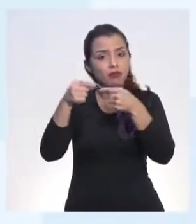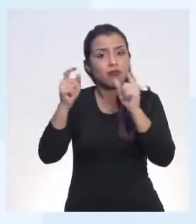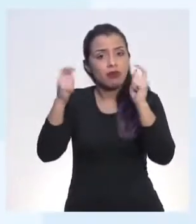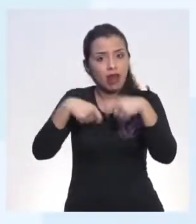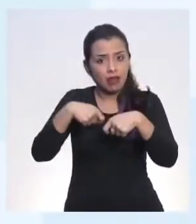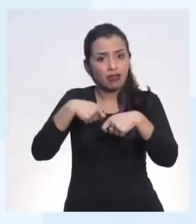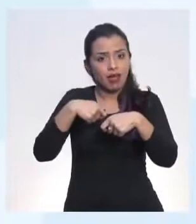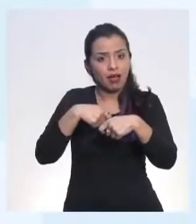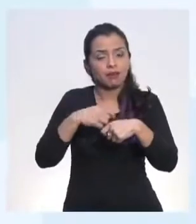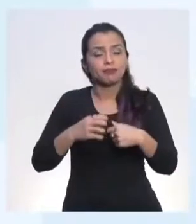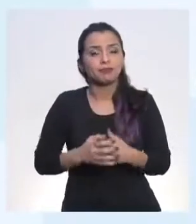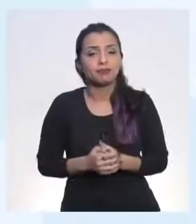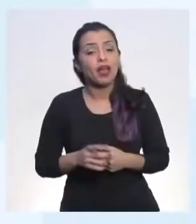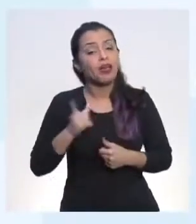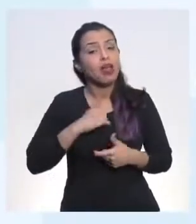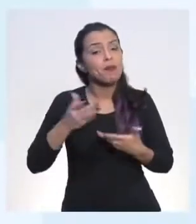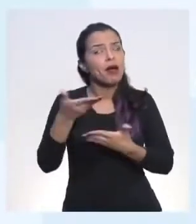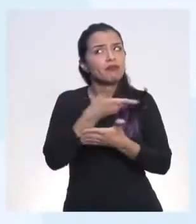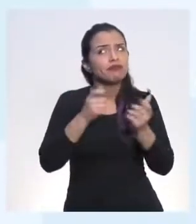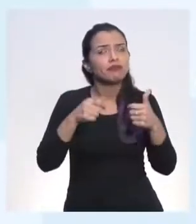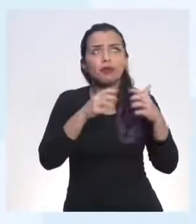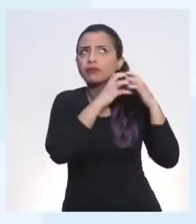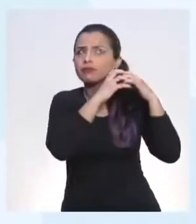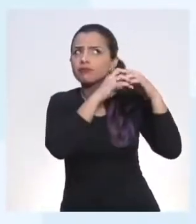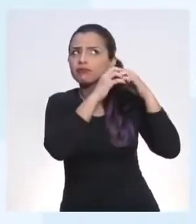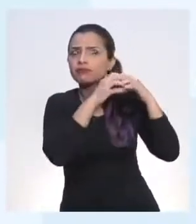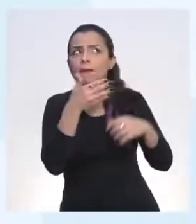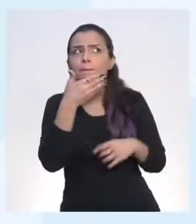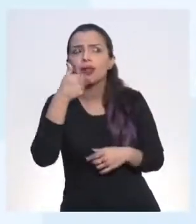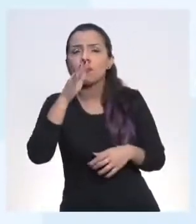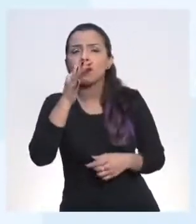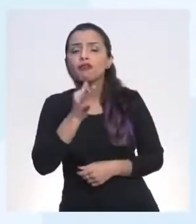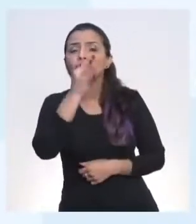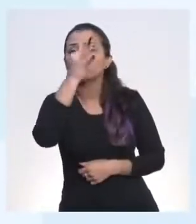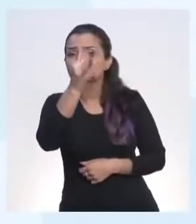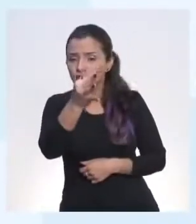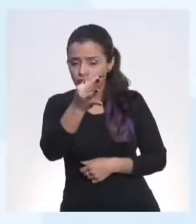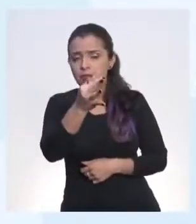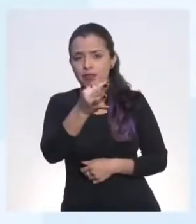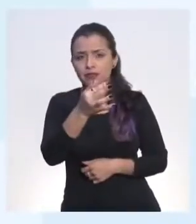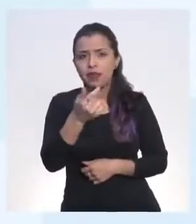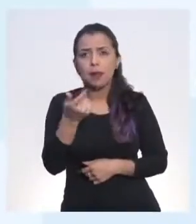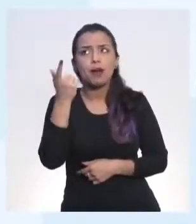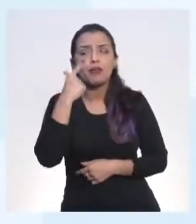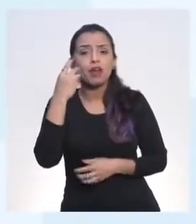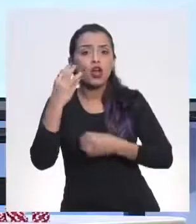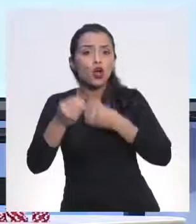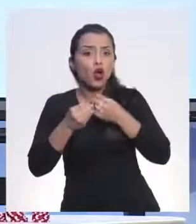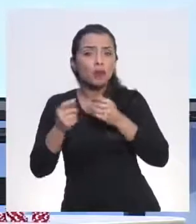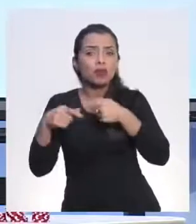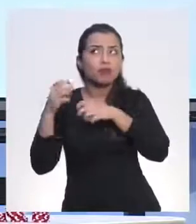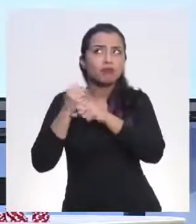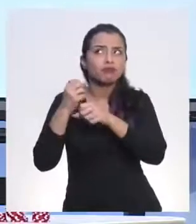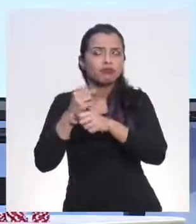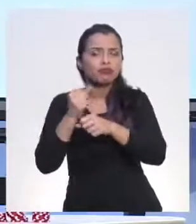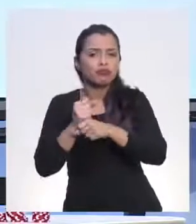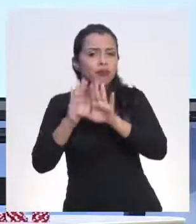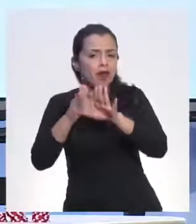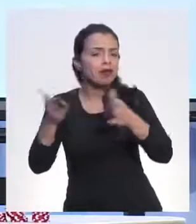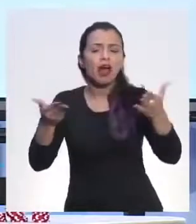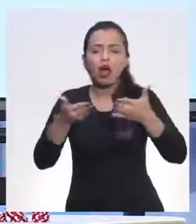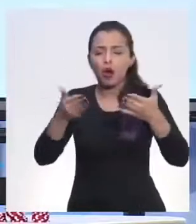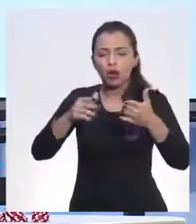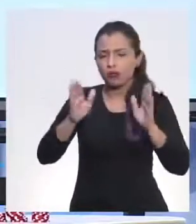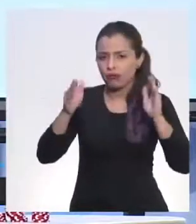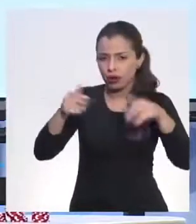geralmente a gente pode encontrar, aí vocês podem ver futuramente aí como observar para encontrar esses divisores, tá? Mas, no entanto,